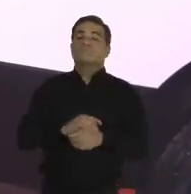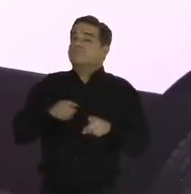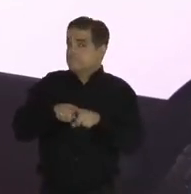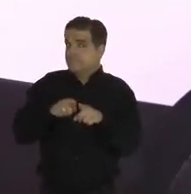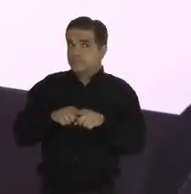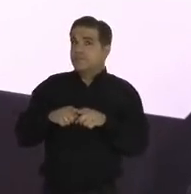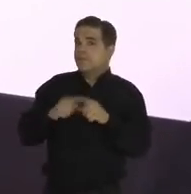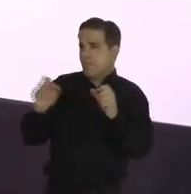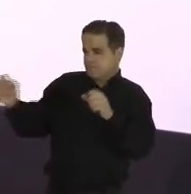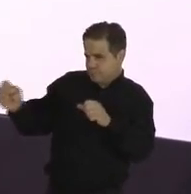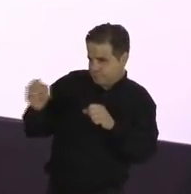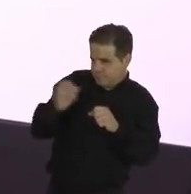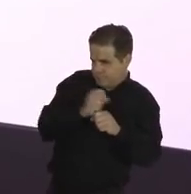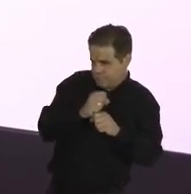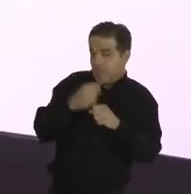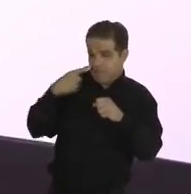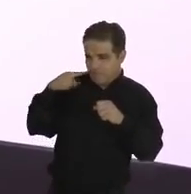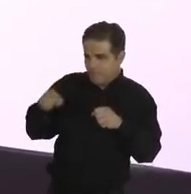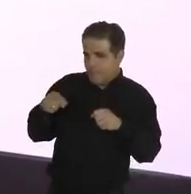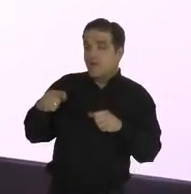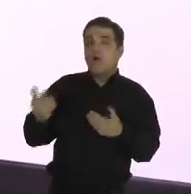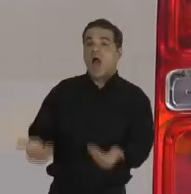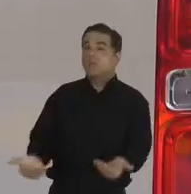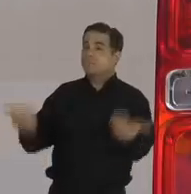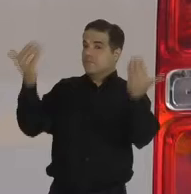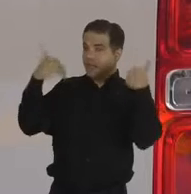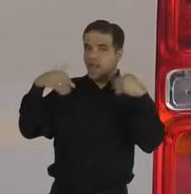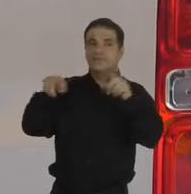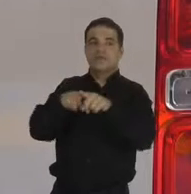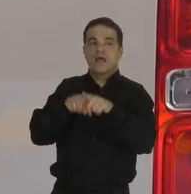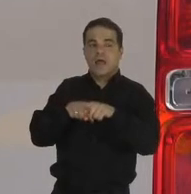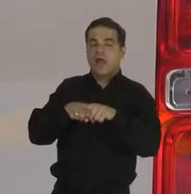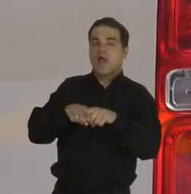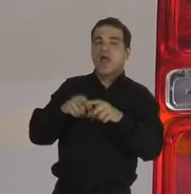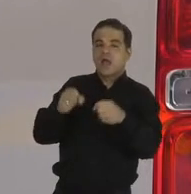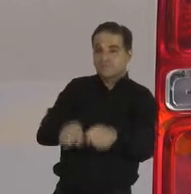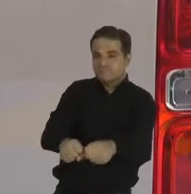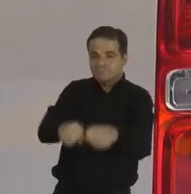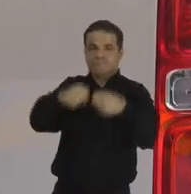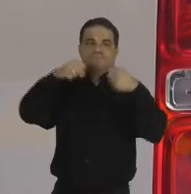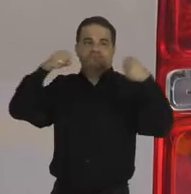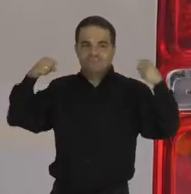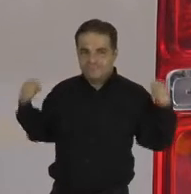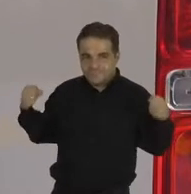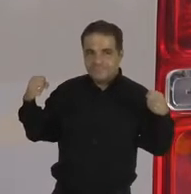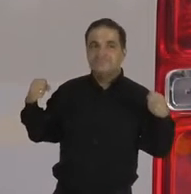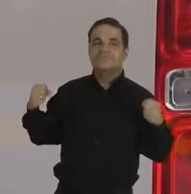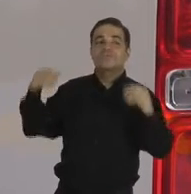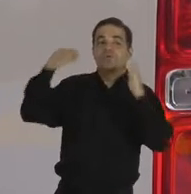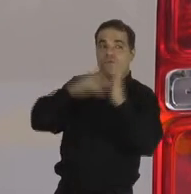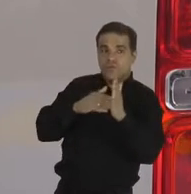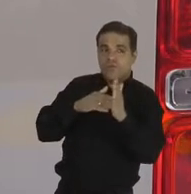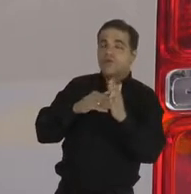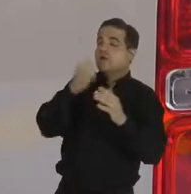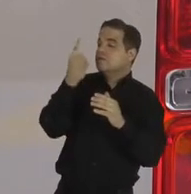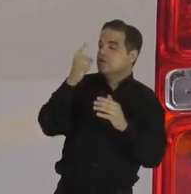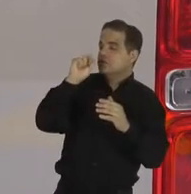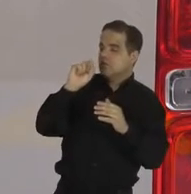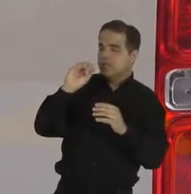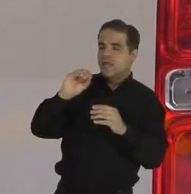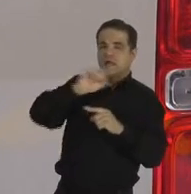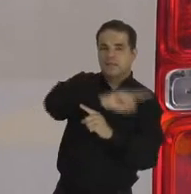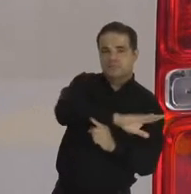as portas laterais que a gente acabou de ver esse modelo também tem as portas horizontais traseiras com abertura 180°